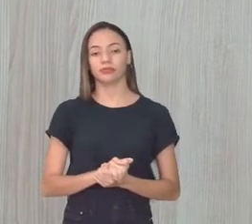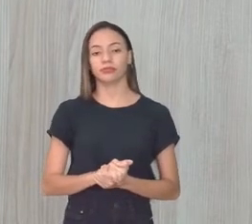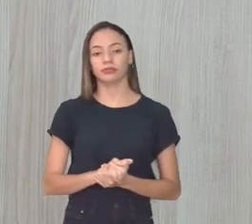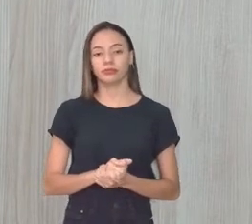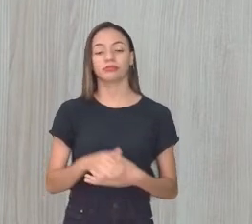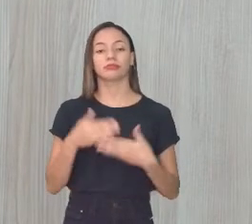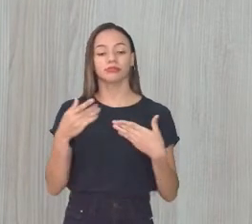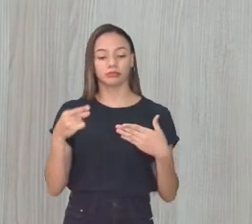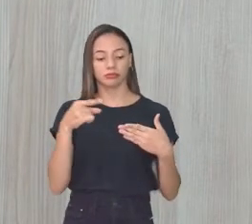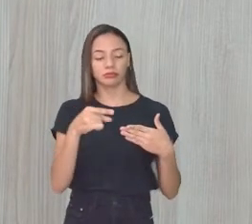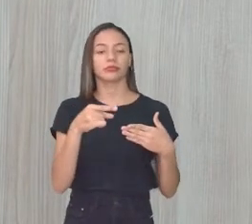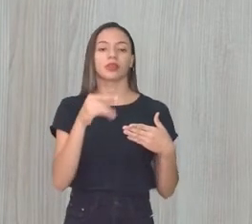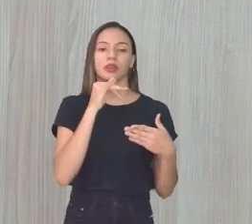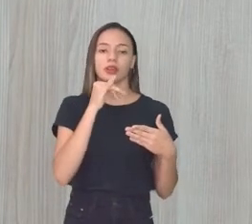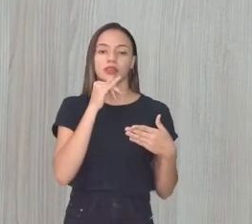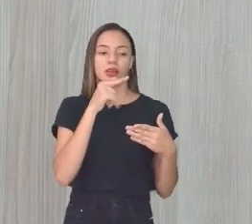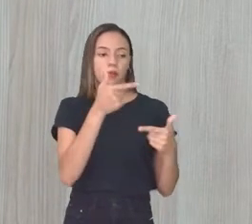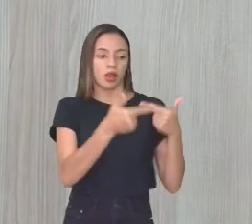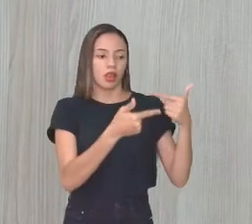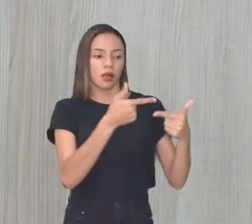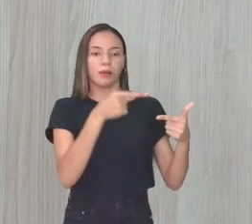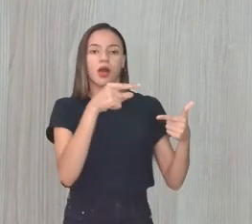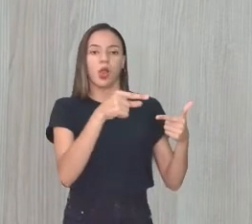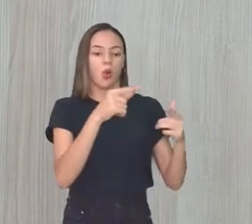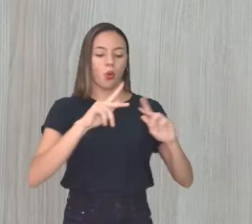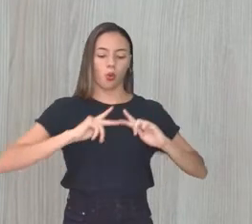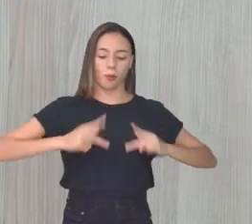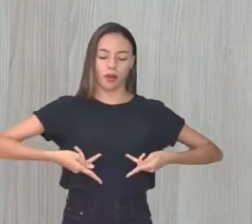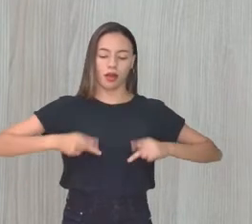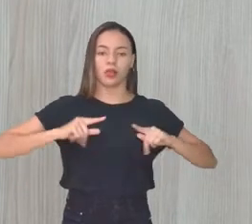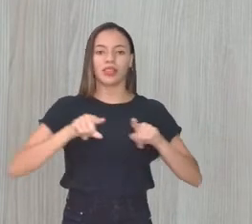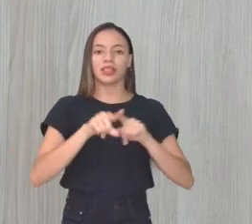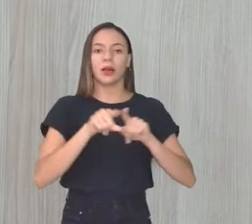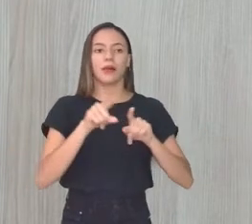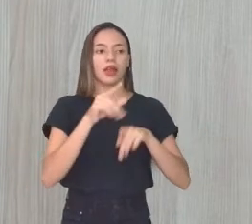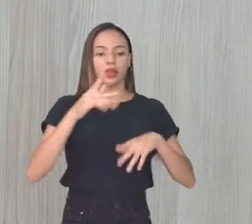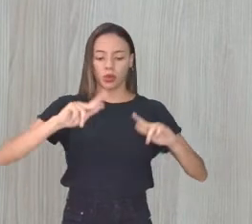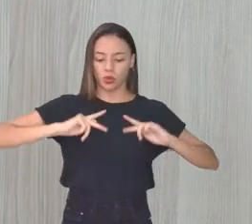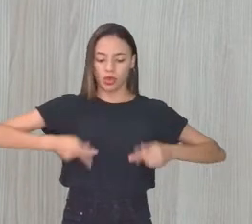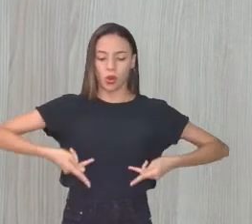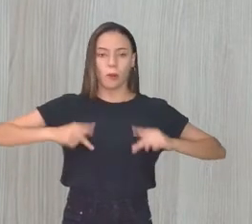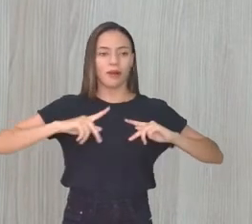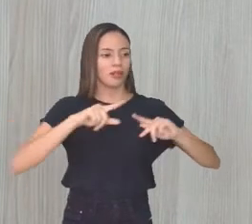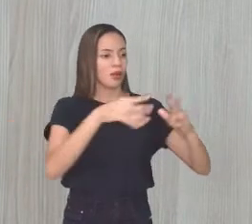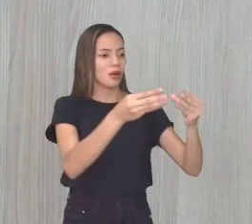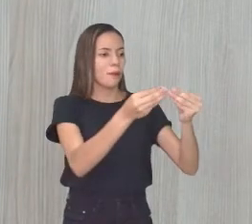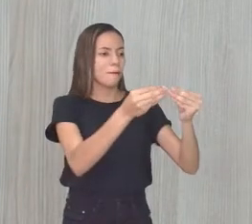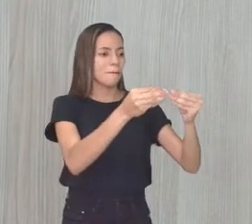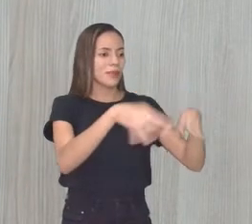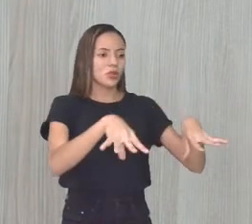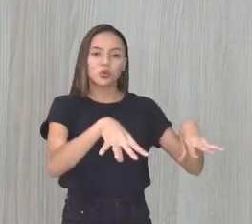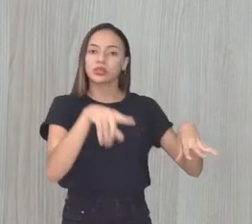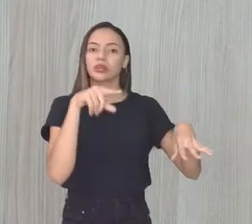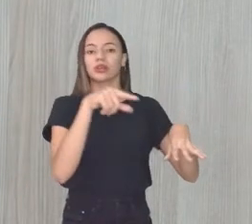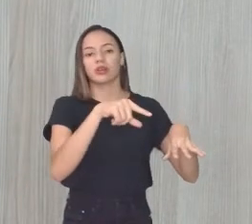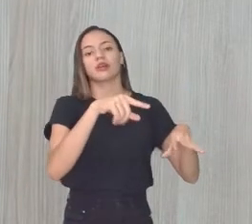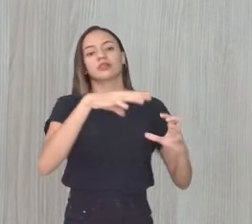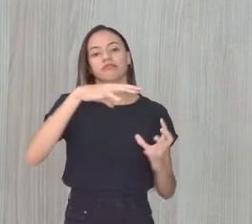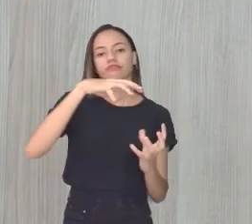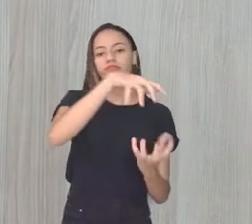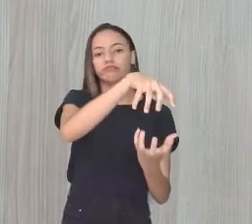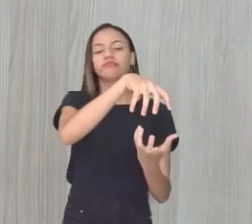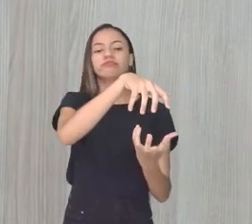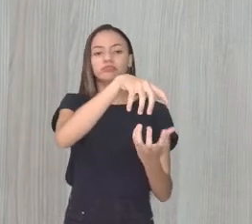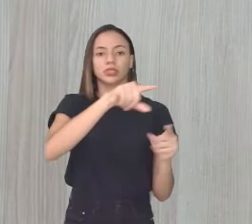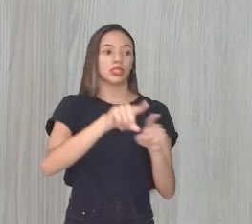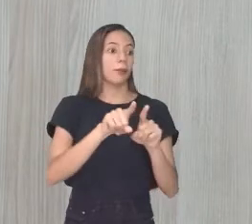através dessas atividades humanas, da intervenção humana, que a gente vai causando essas problemáticas todas, né? E contra